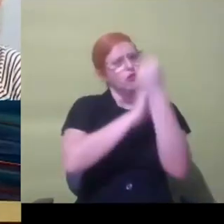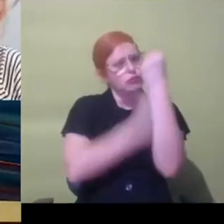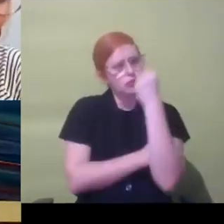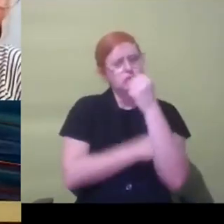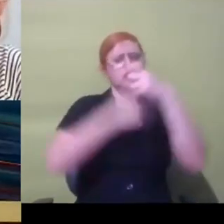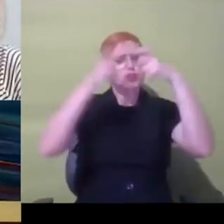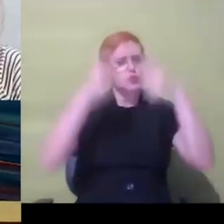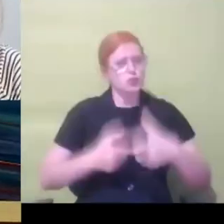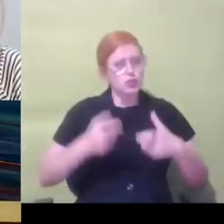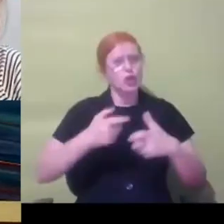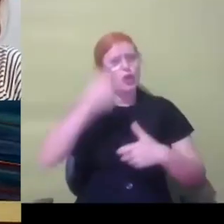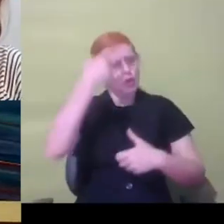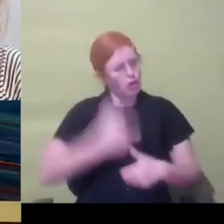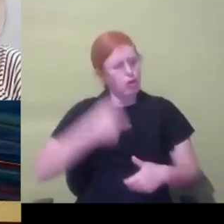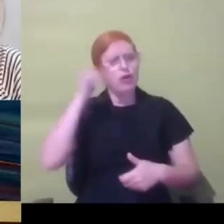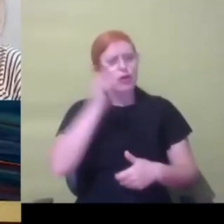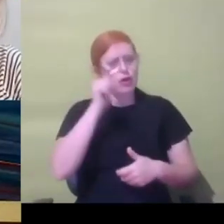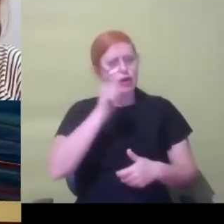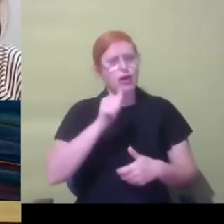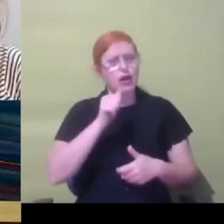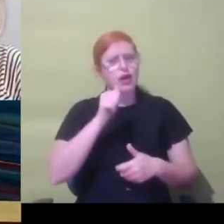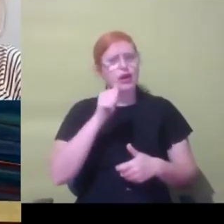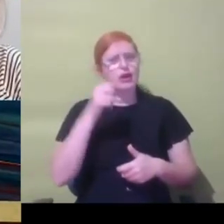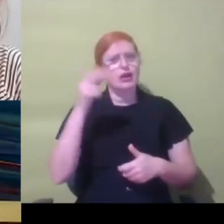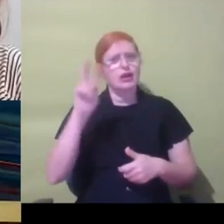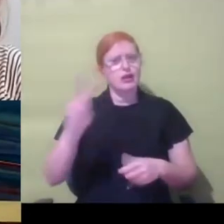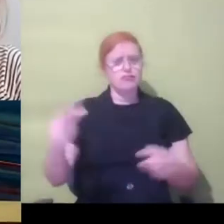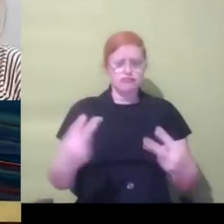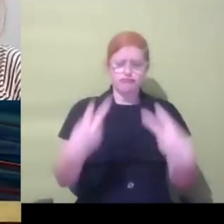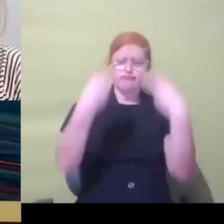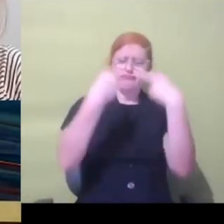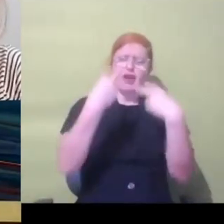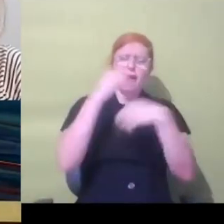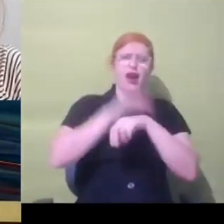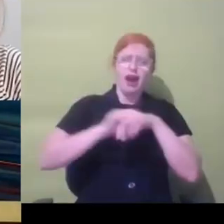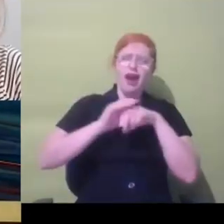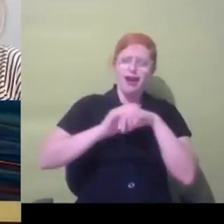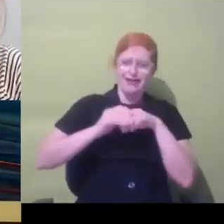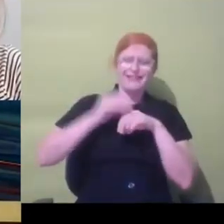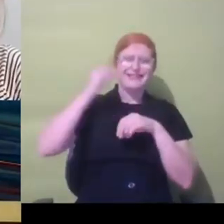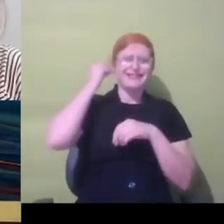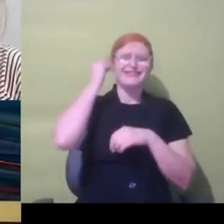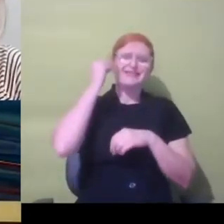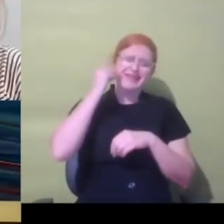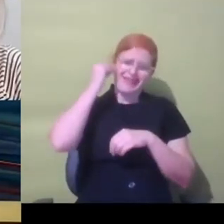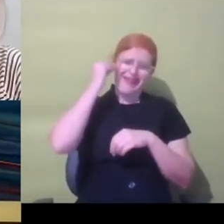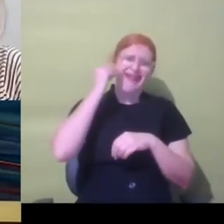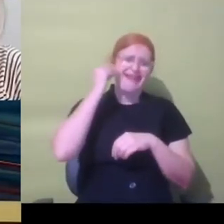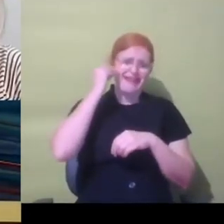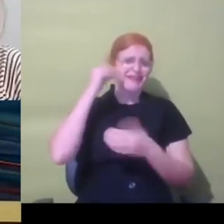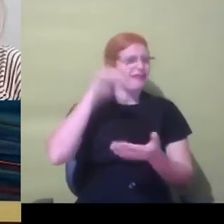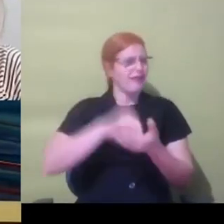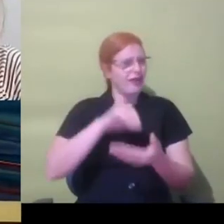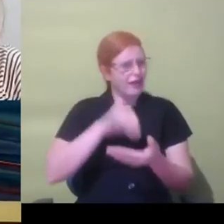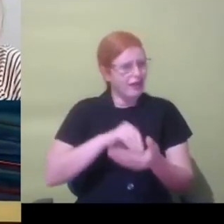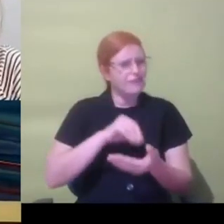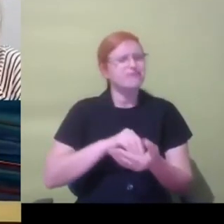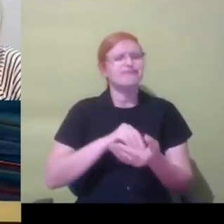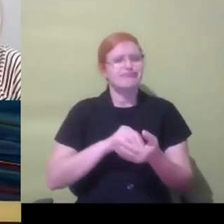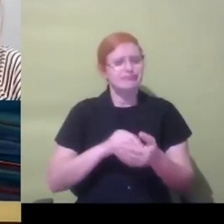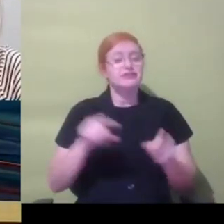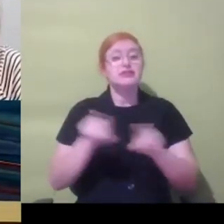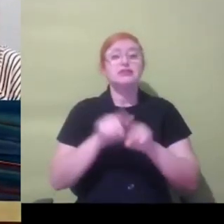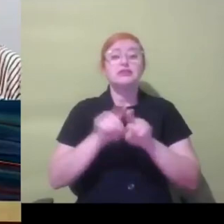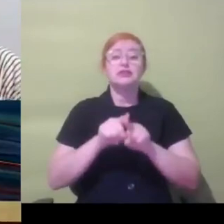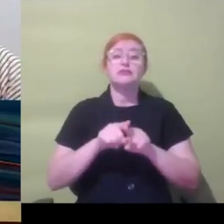nesse lugar de ser mulher e de olhar para a própria experiência com carinho, porque falta muitas vezes. E como